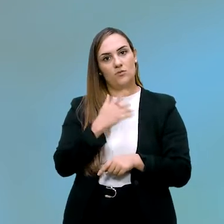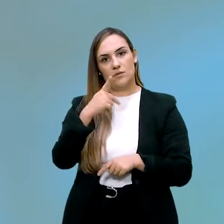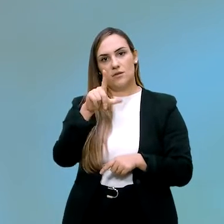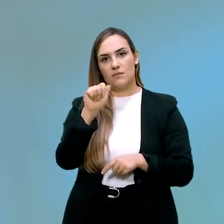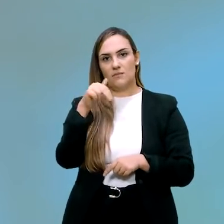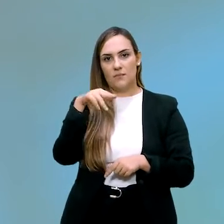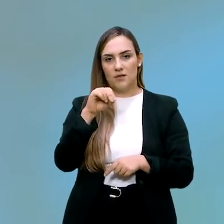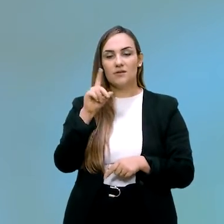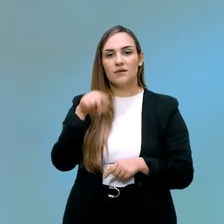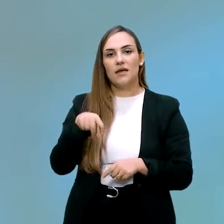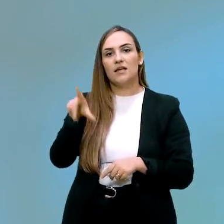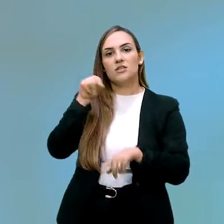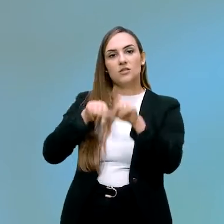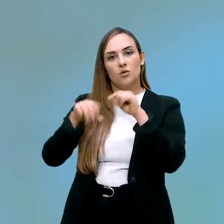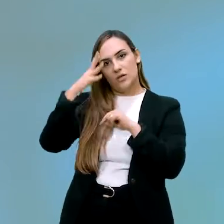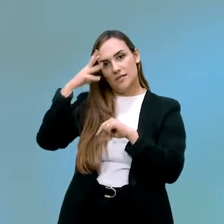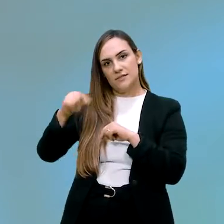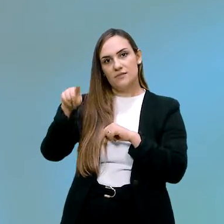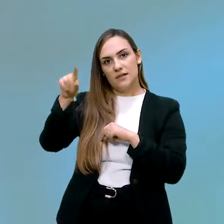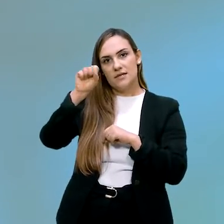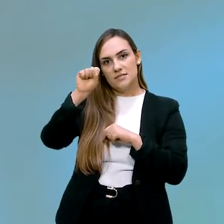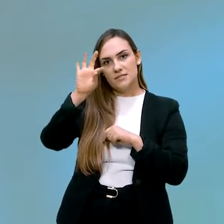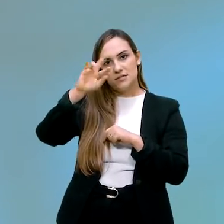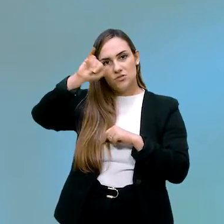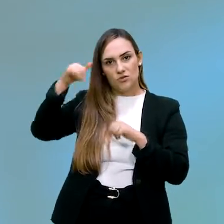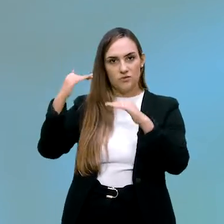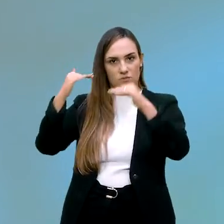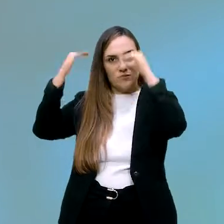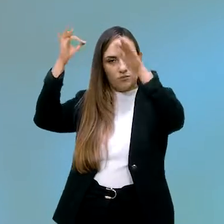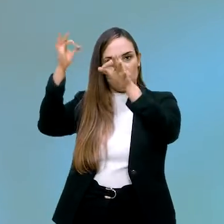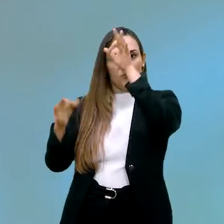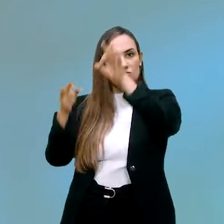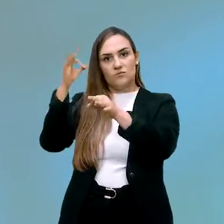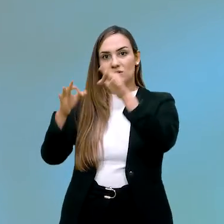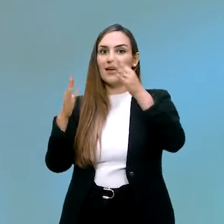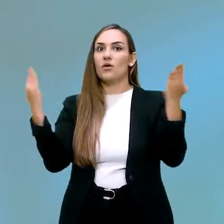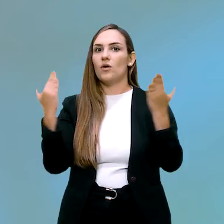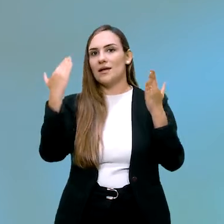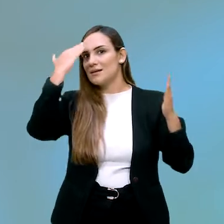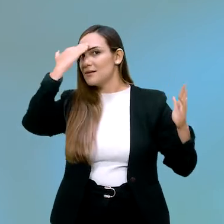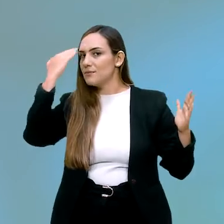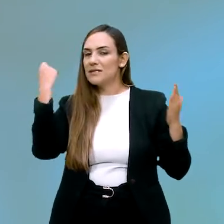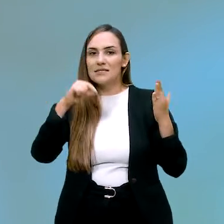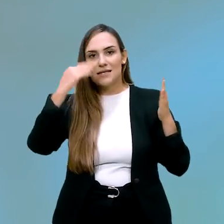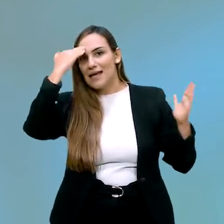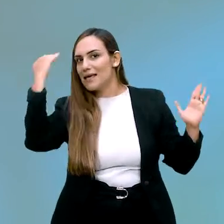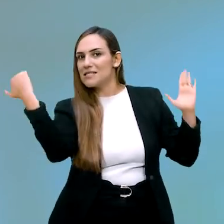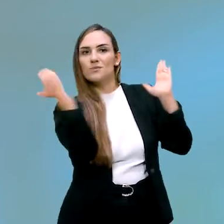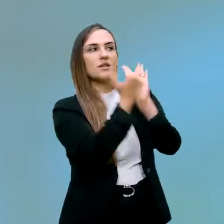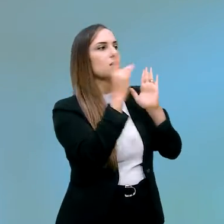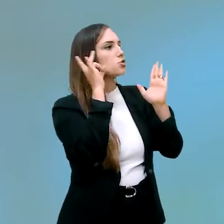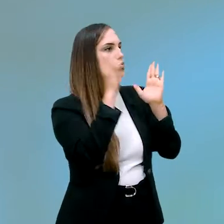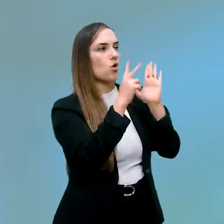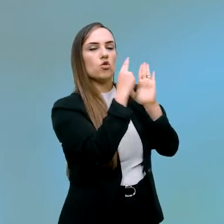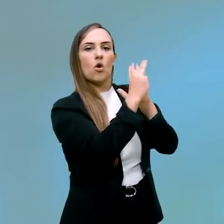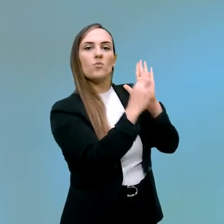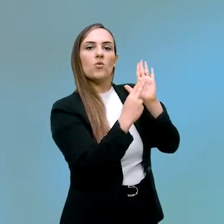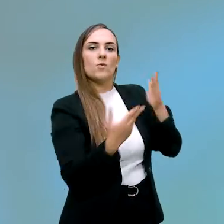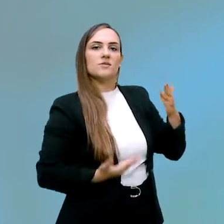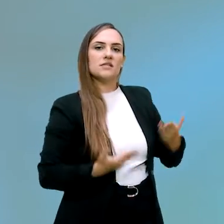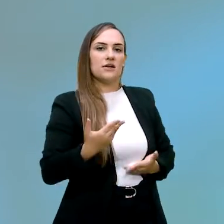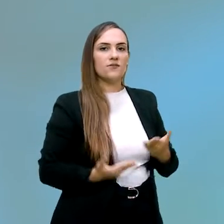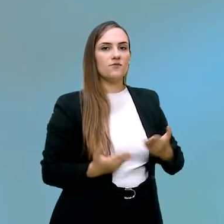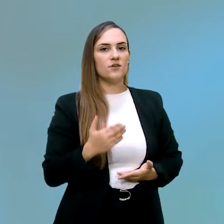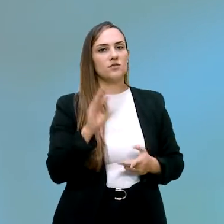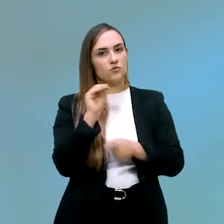que limitou o rol da ANS e a obrigatoriedade de oferta dos tratamentos e medicamentos pelas